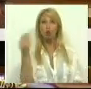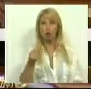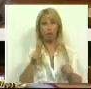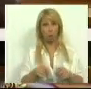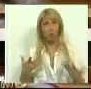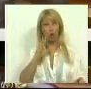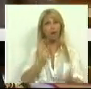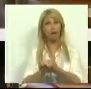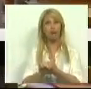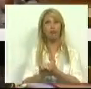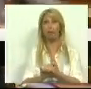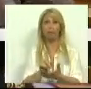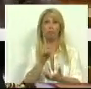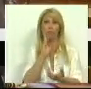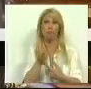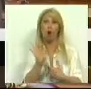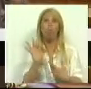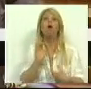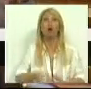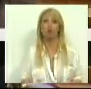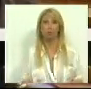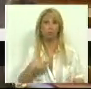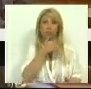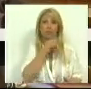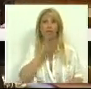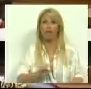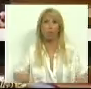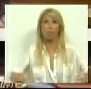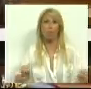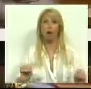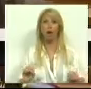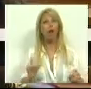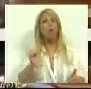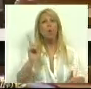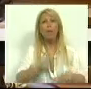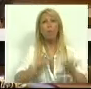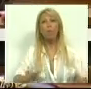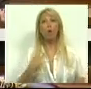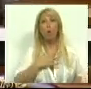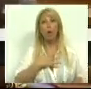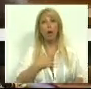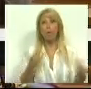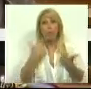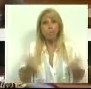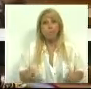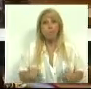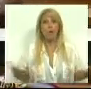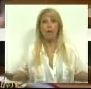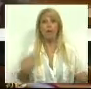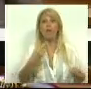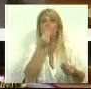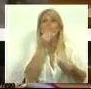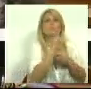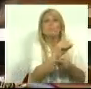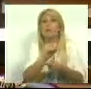casais, fazem a opção de não ter filhos, não porque não queiram, porque podem, porque não os conseguem